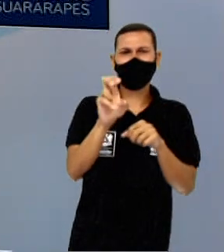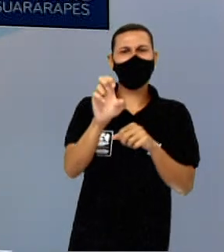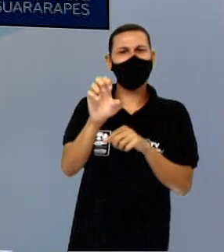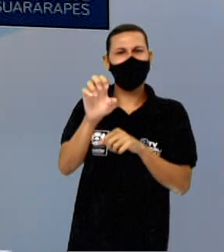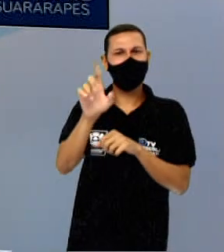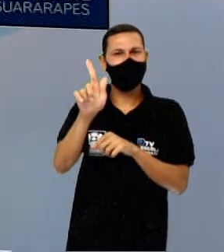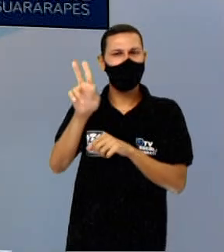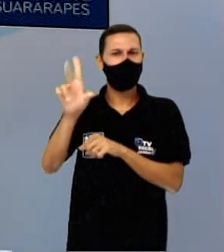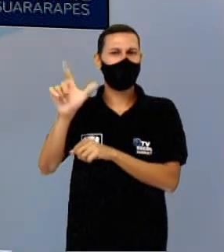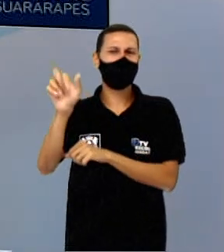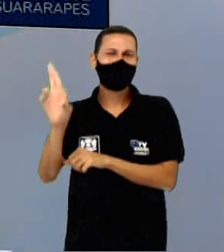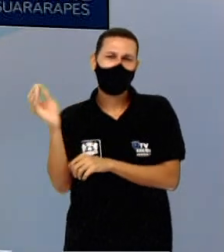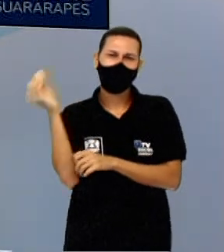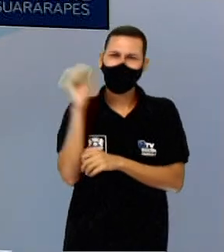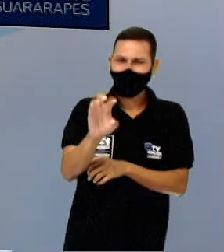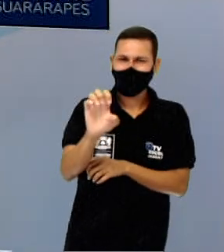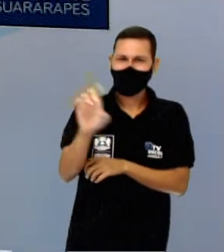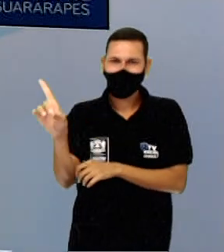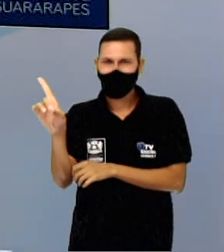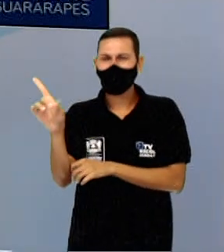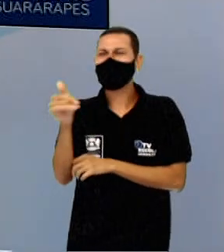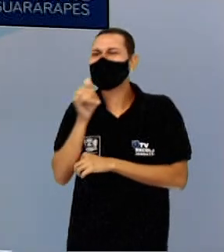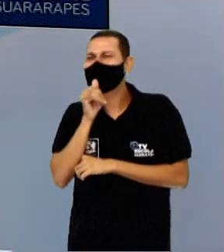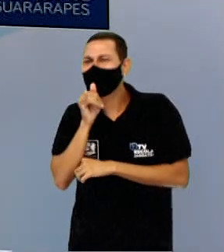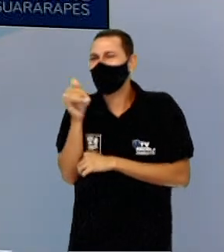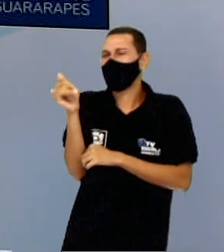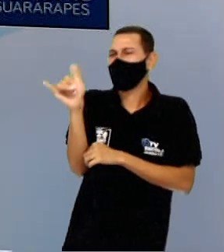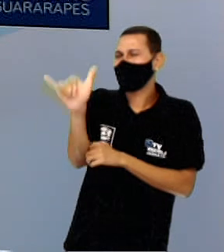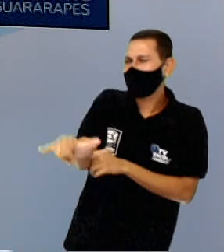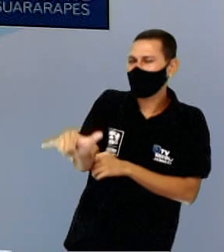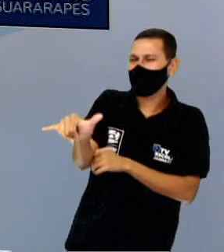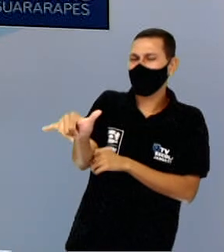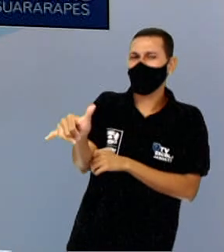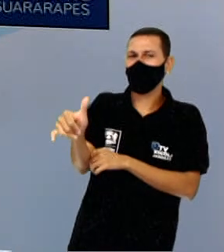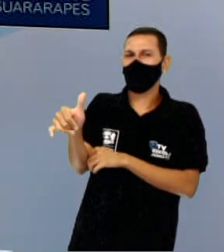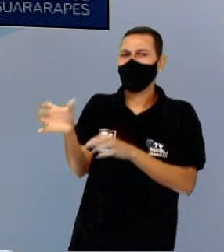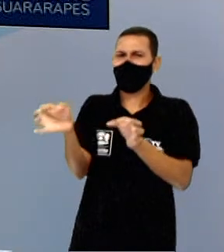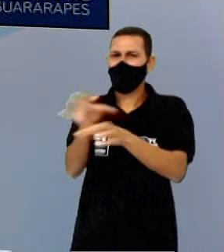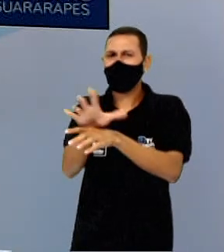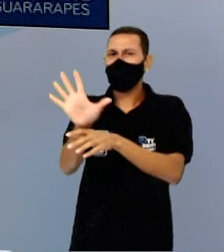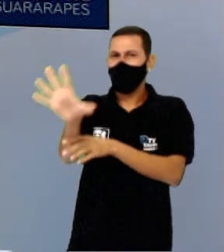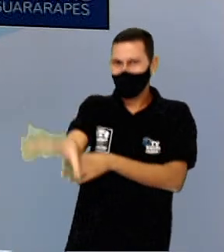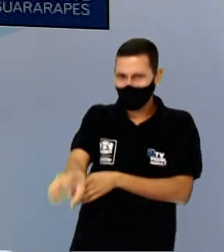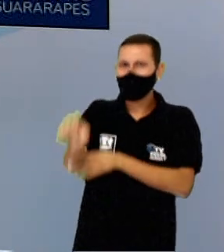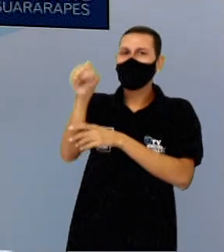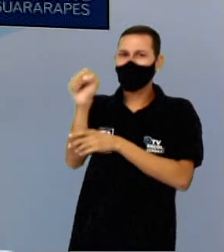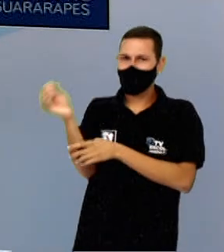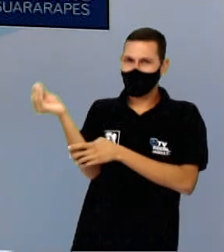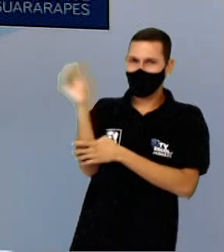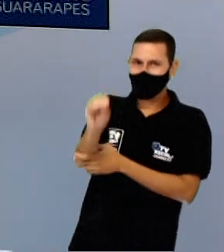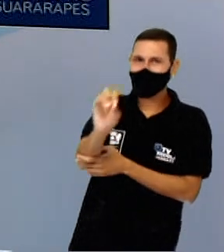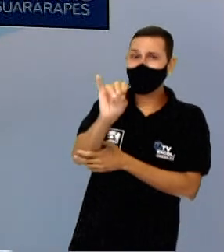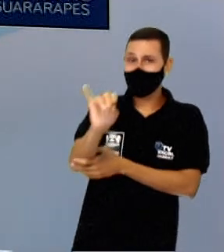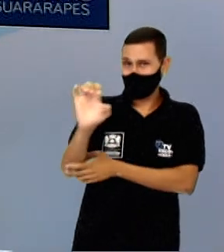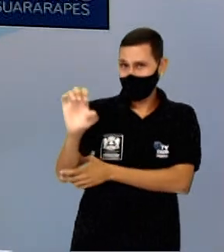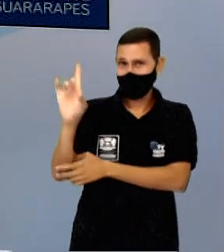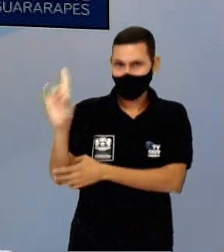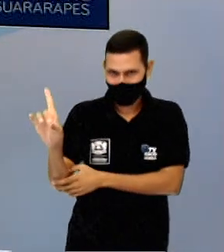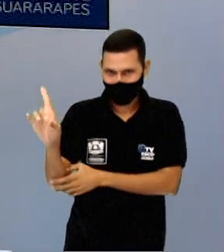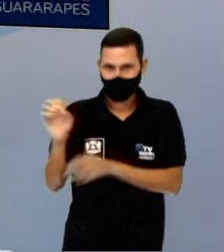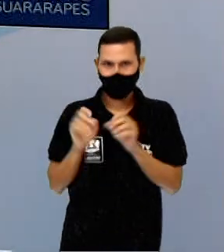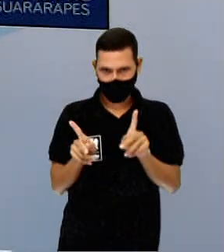lá e coloca ED. Se acabar em Y, a gente vai tirar o Y e colocar IED, ok?